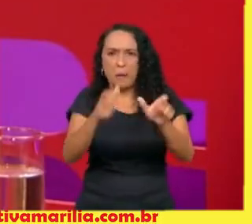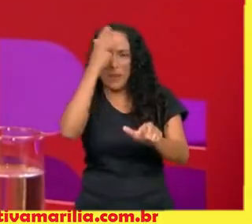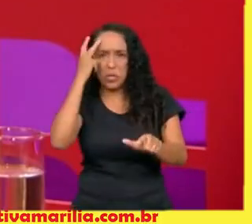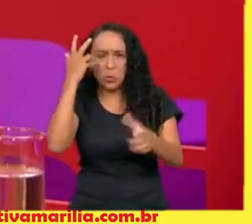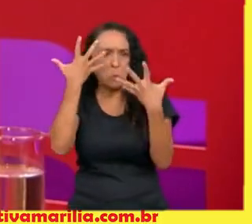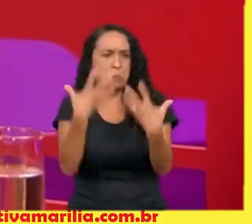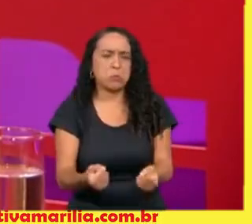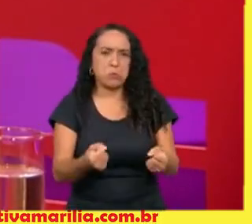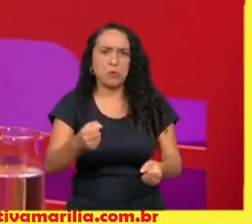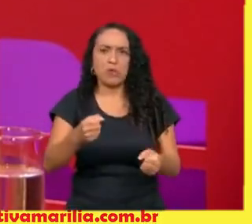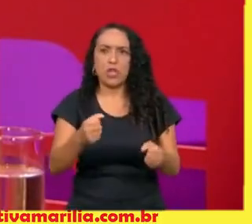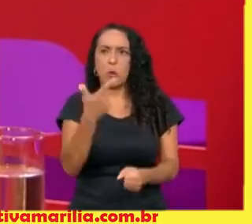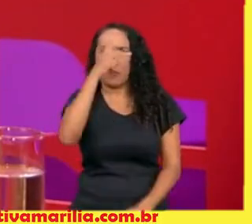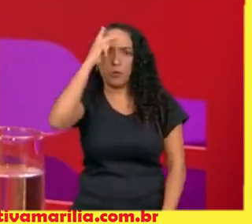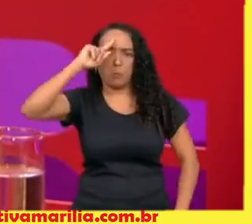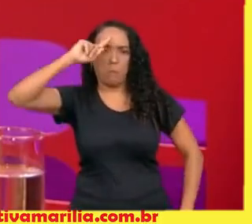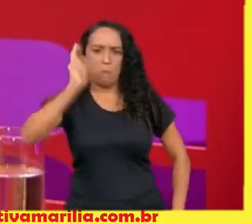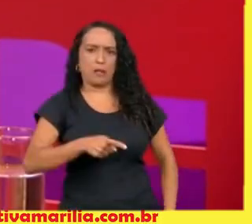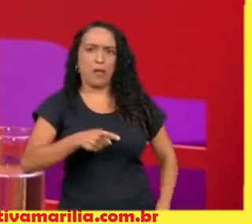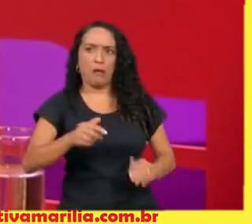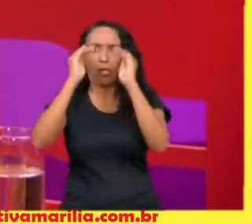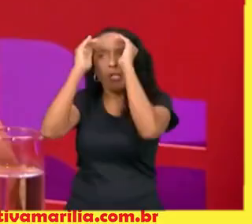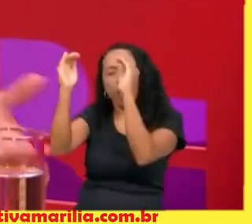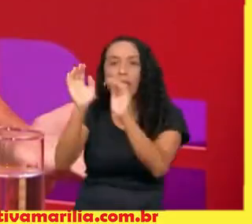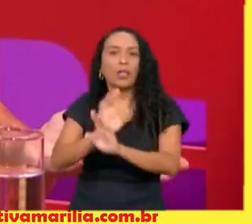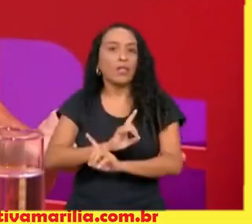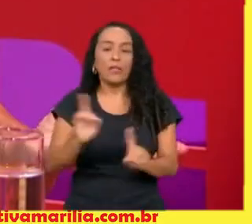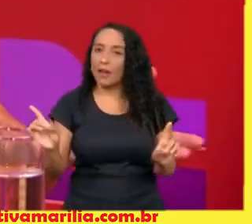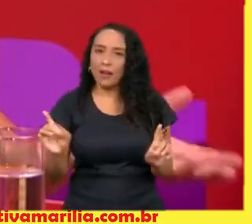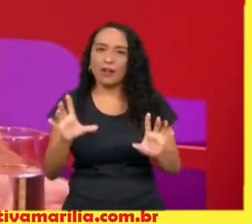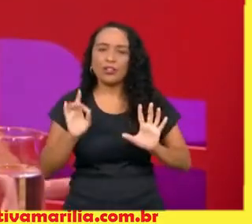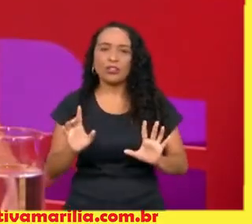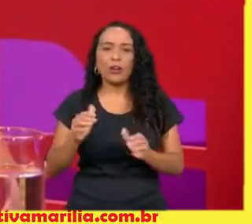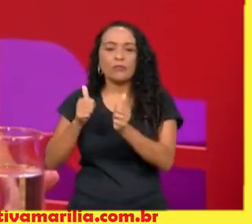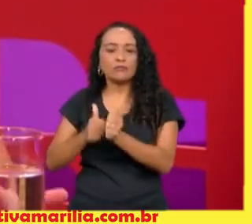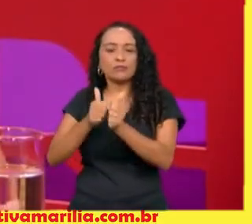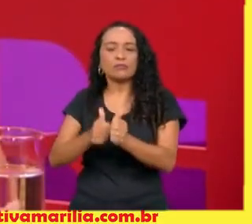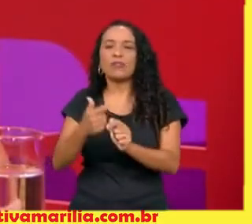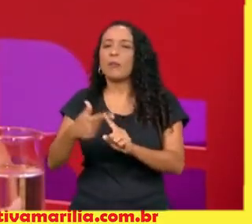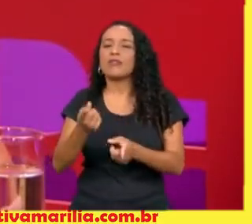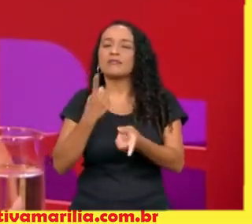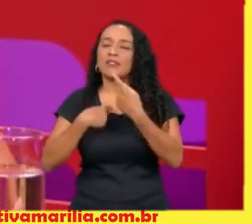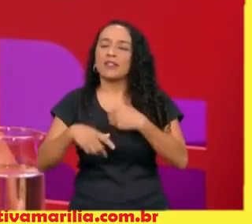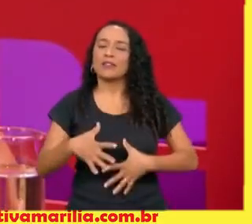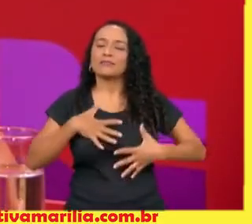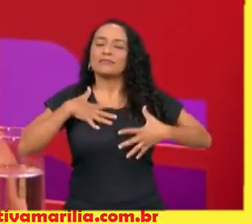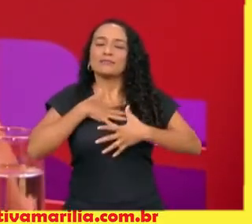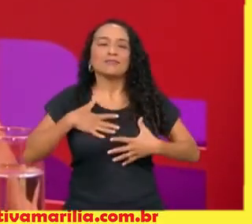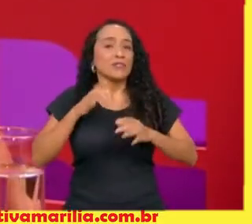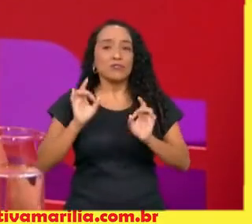voz de um mandatário, né? Ele tá seguindo porque ele quer, porque ele dá prazer,